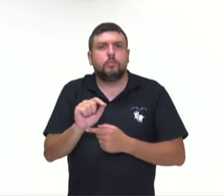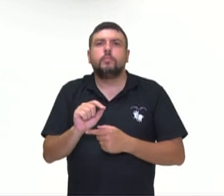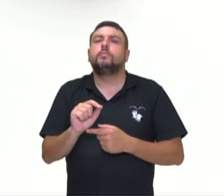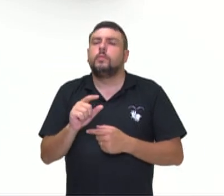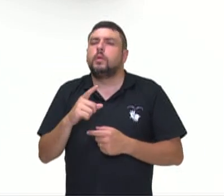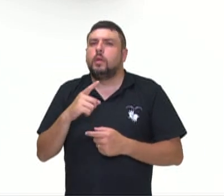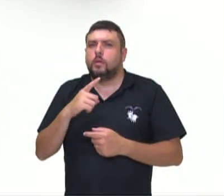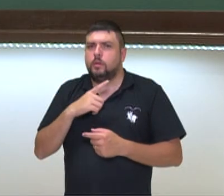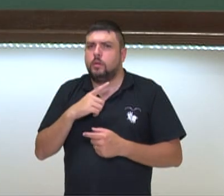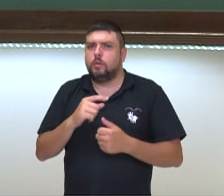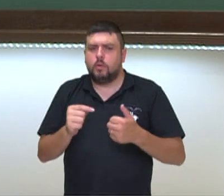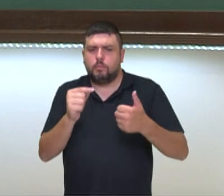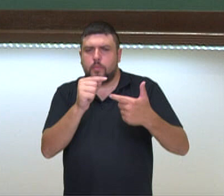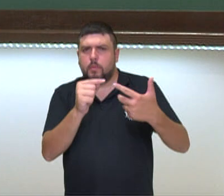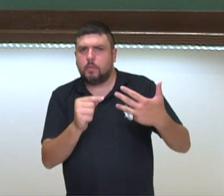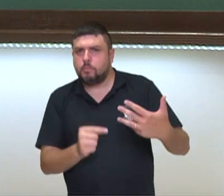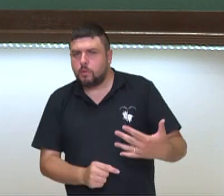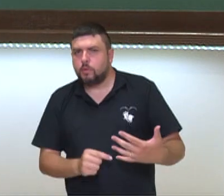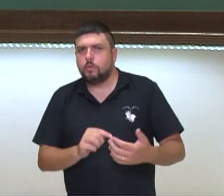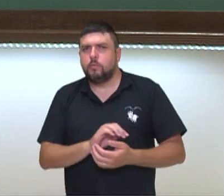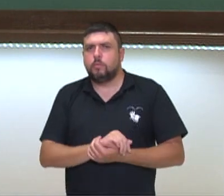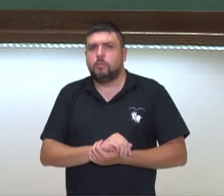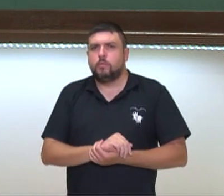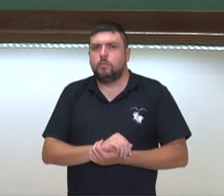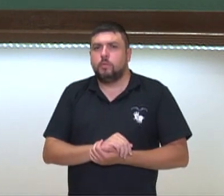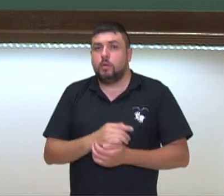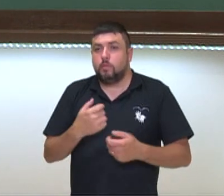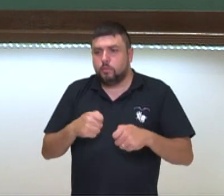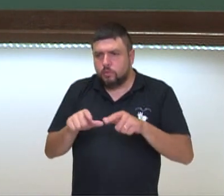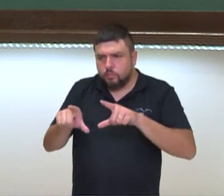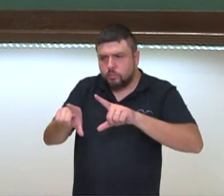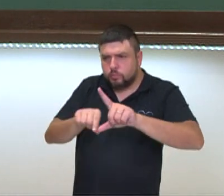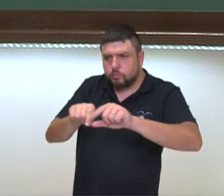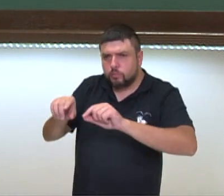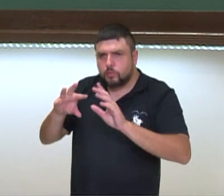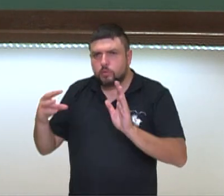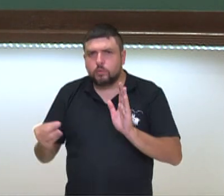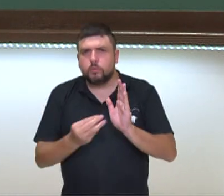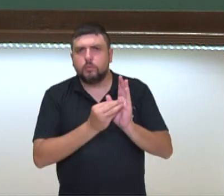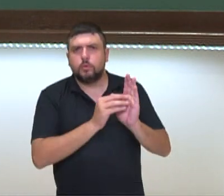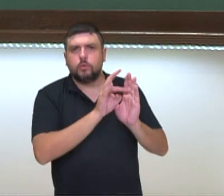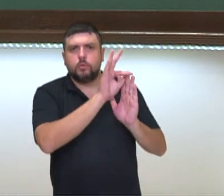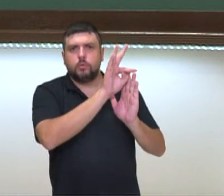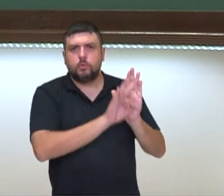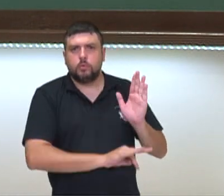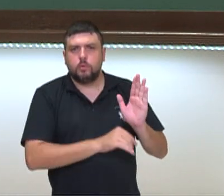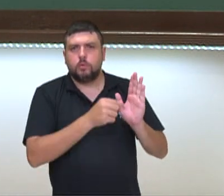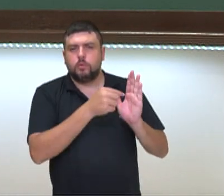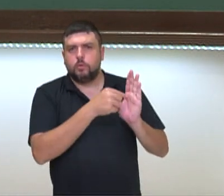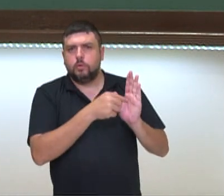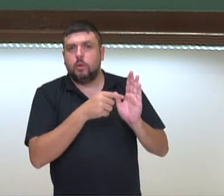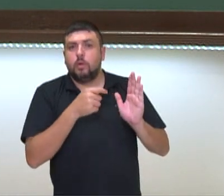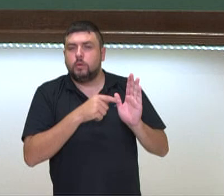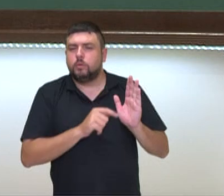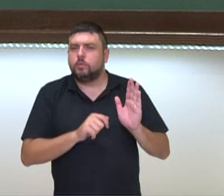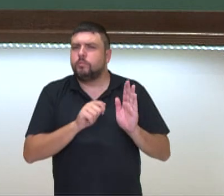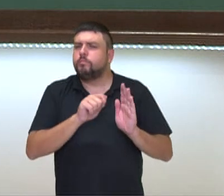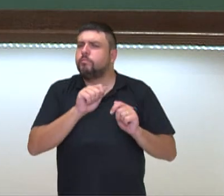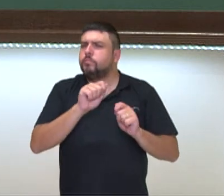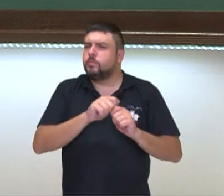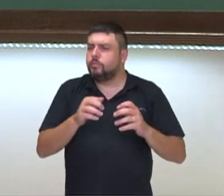Eu tenho que selecionar isso para o meu texto de maneira que fique bem engatilhado, bem